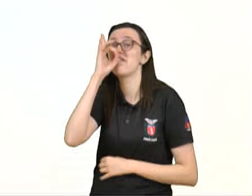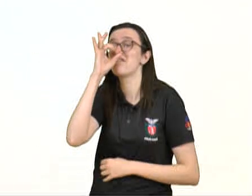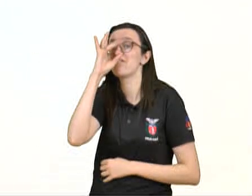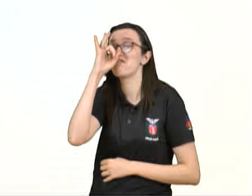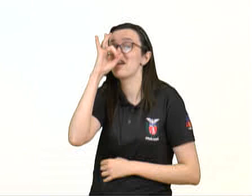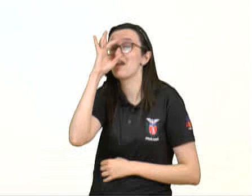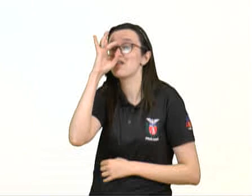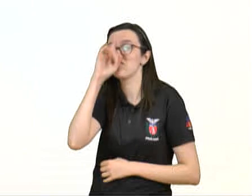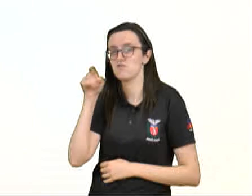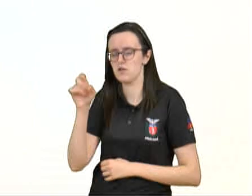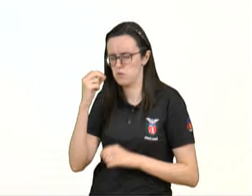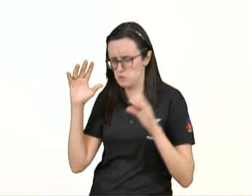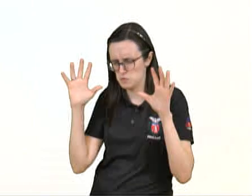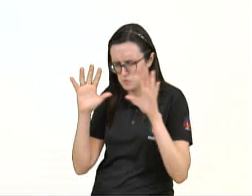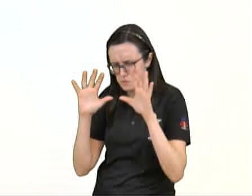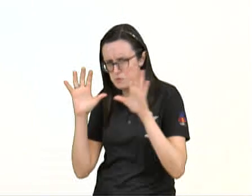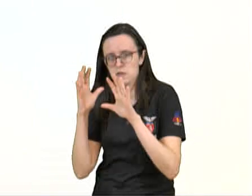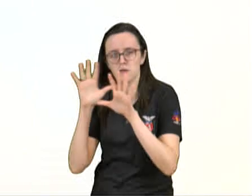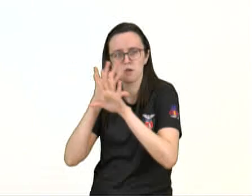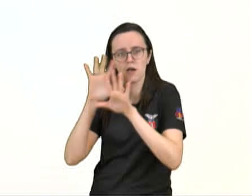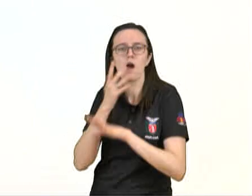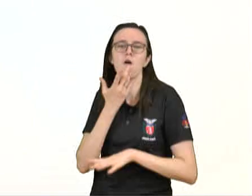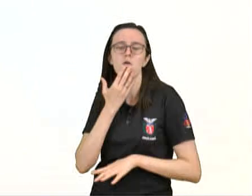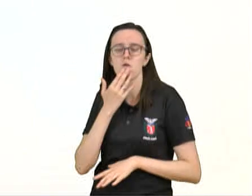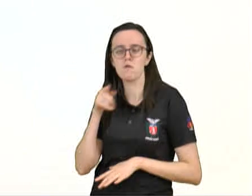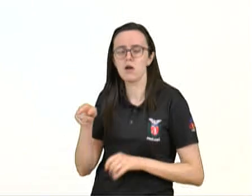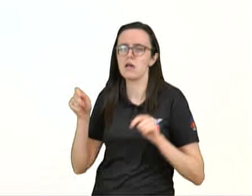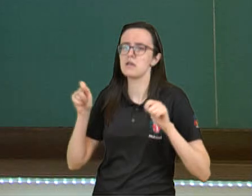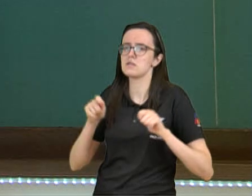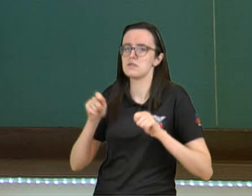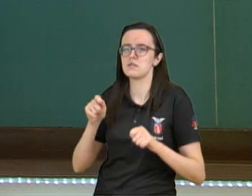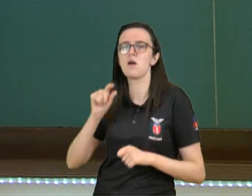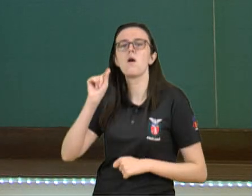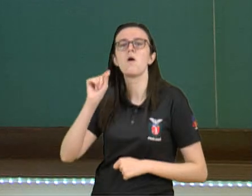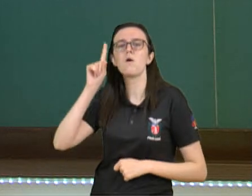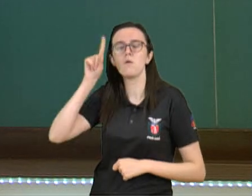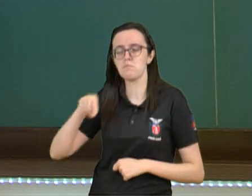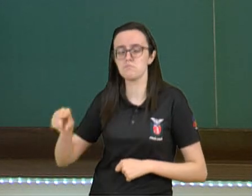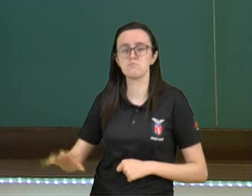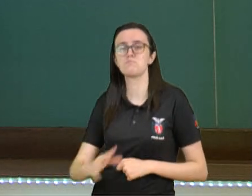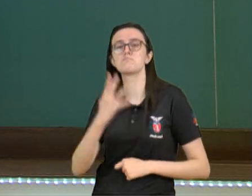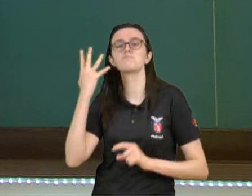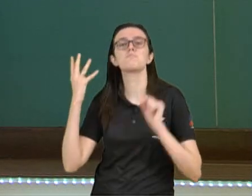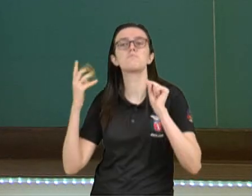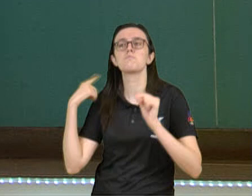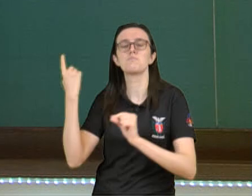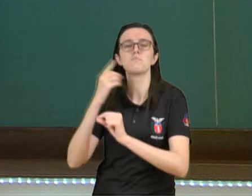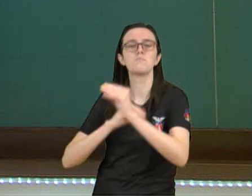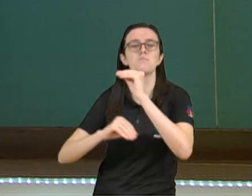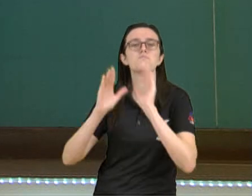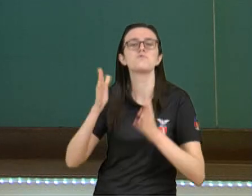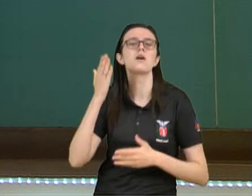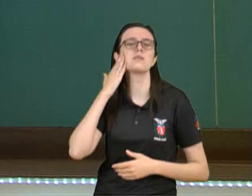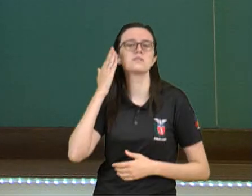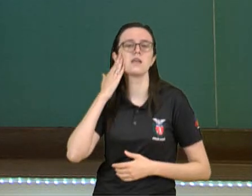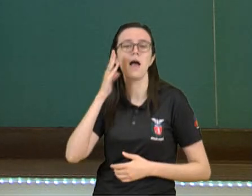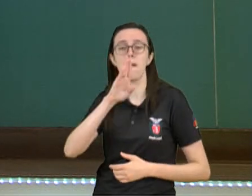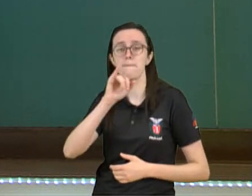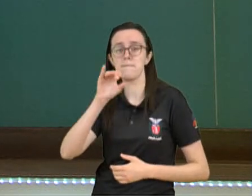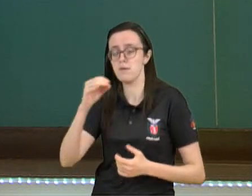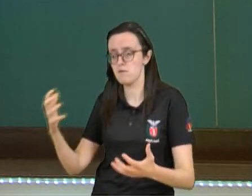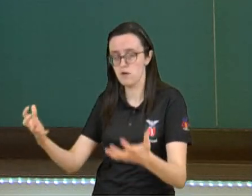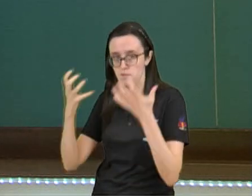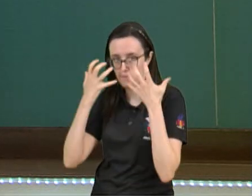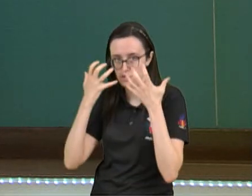ou parda. Em alguns casos, são capazes de realizar um fenômeno conhecido como